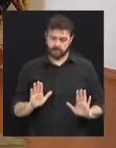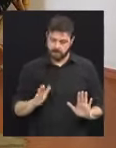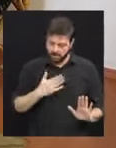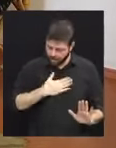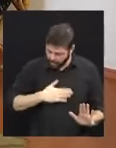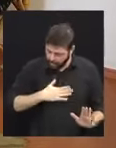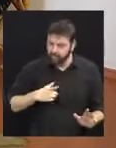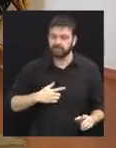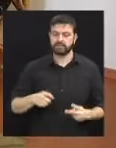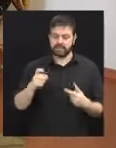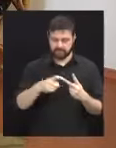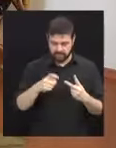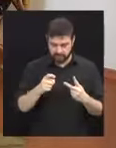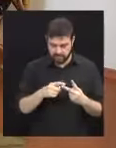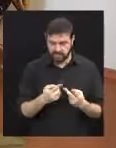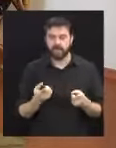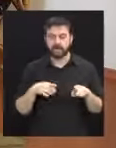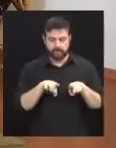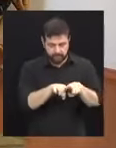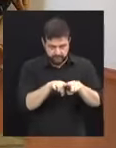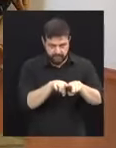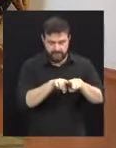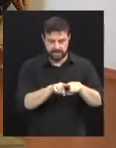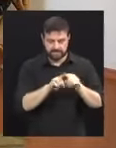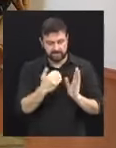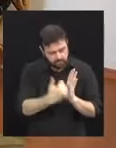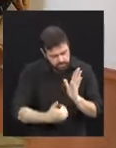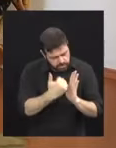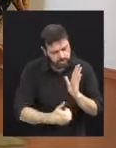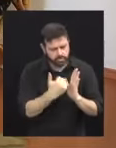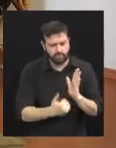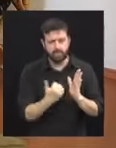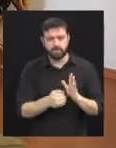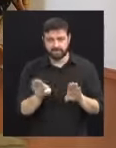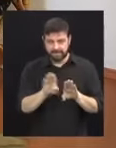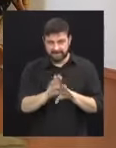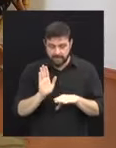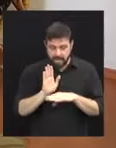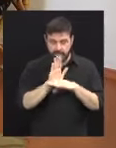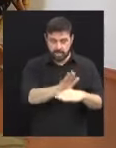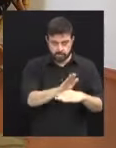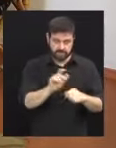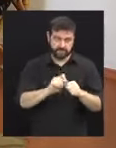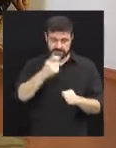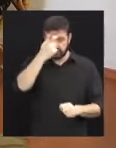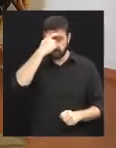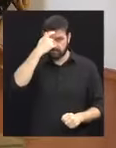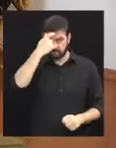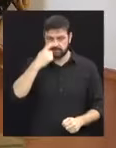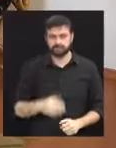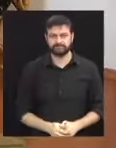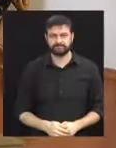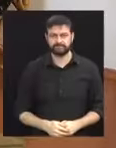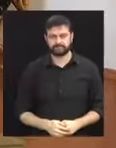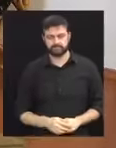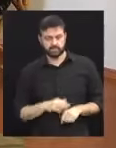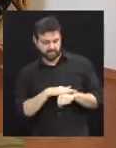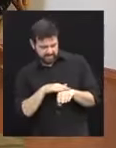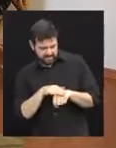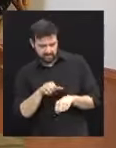veterinários parceiros que são da causa e que estão também dispostos a proliferar a conscientização. Quando a gente fala de adoção,